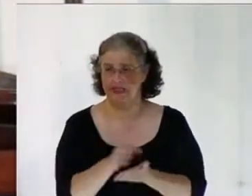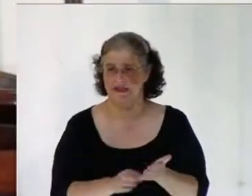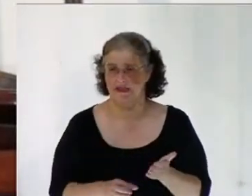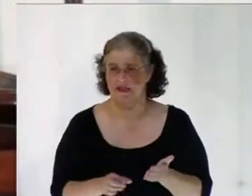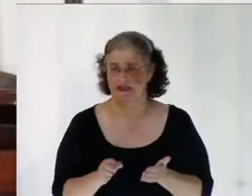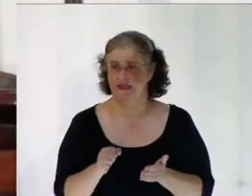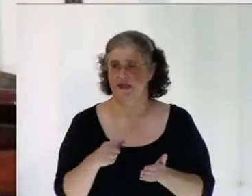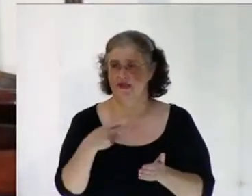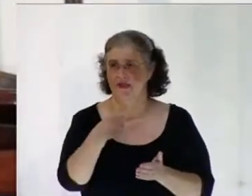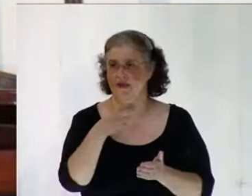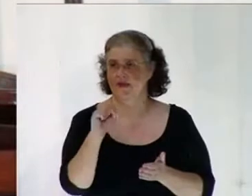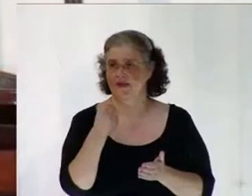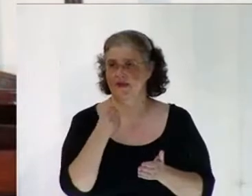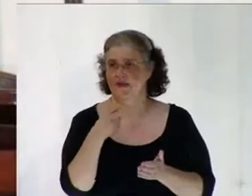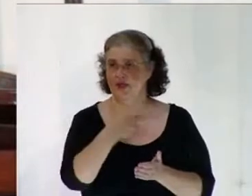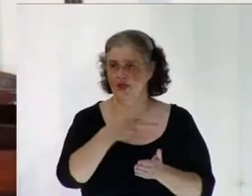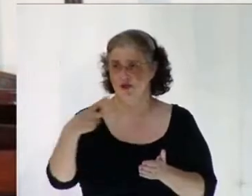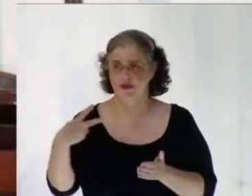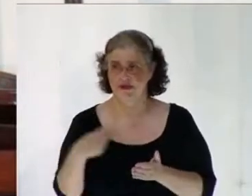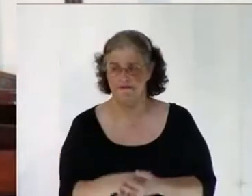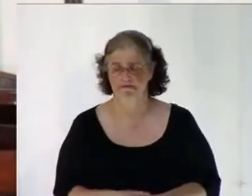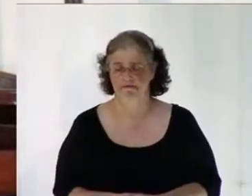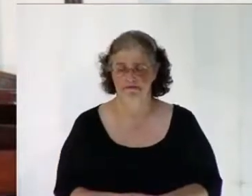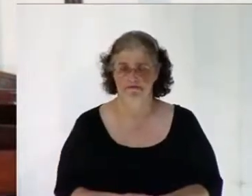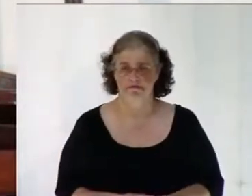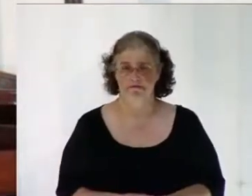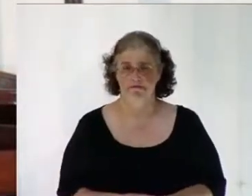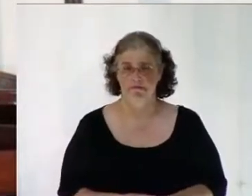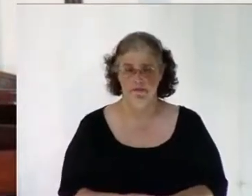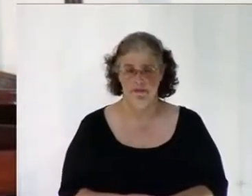capítulo 22.